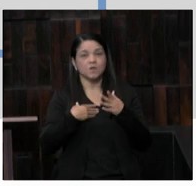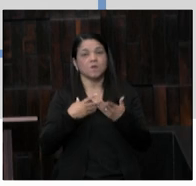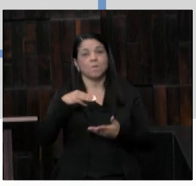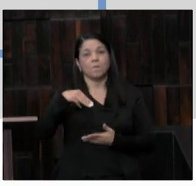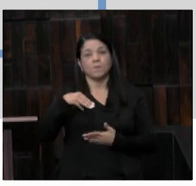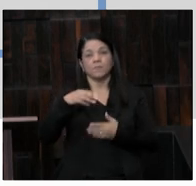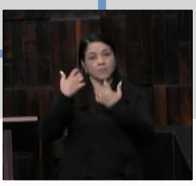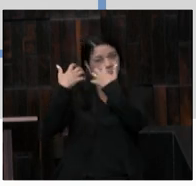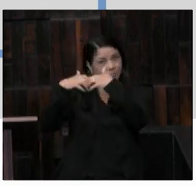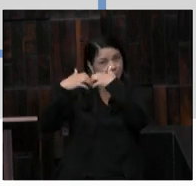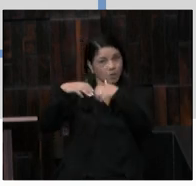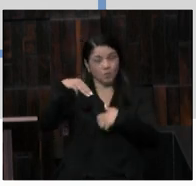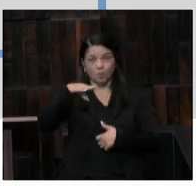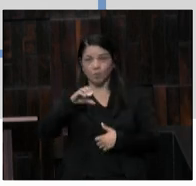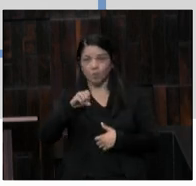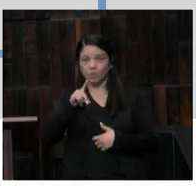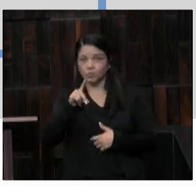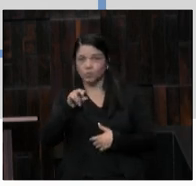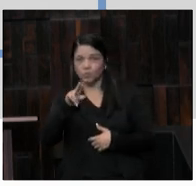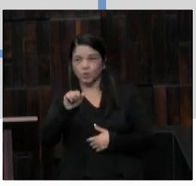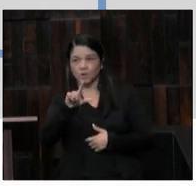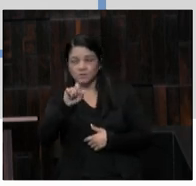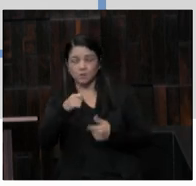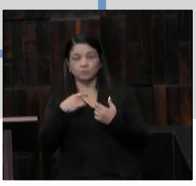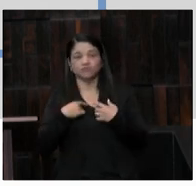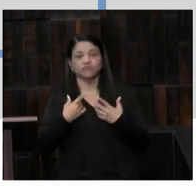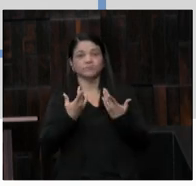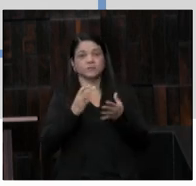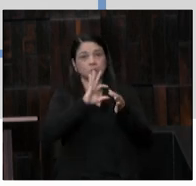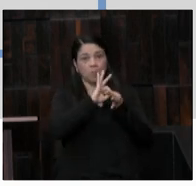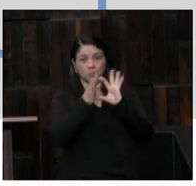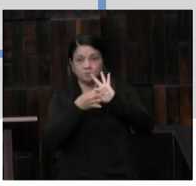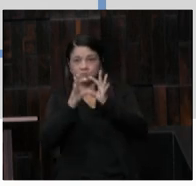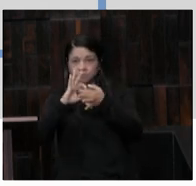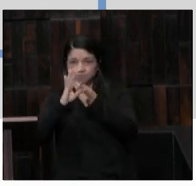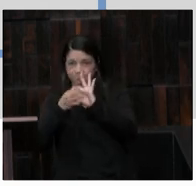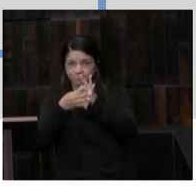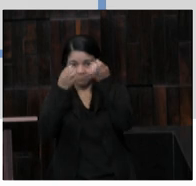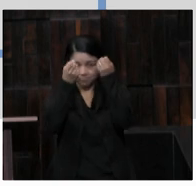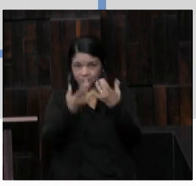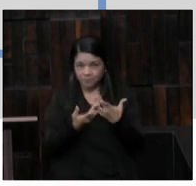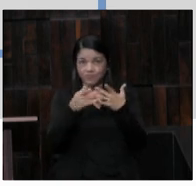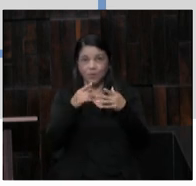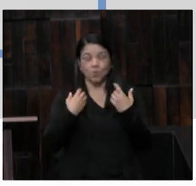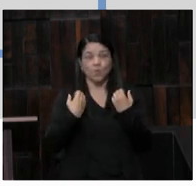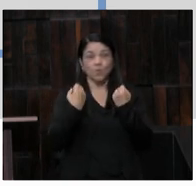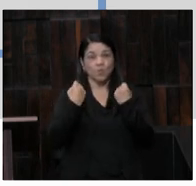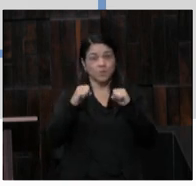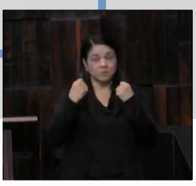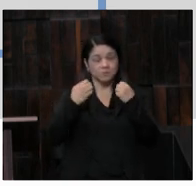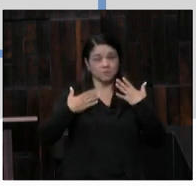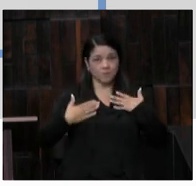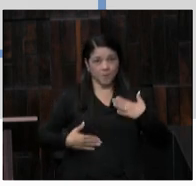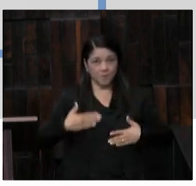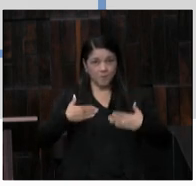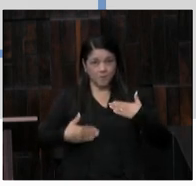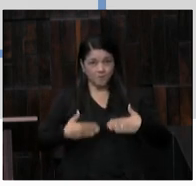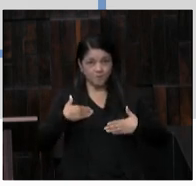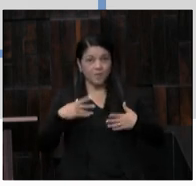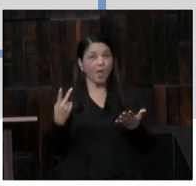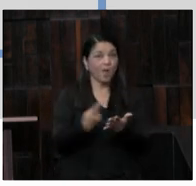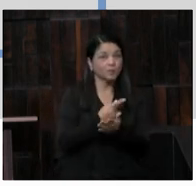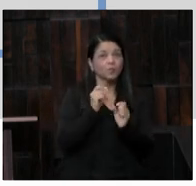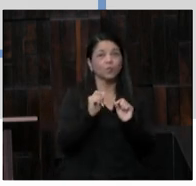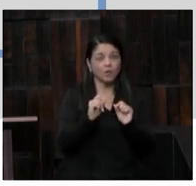eu preciso dar uma contextualização para vocês com relação a isso. O exercício de vibração de corpo inteiro, ele acontece quando a gente